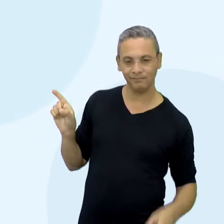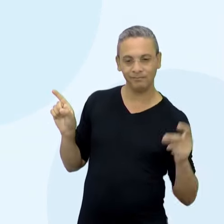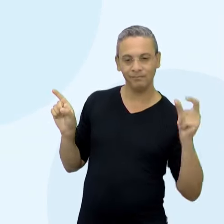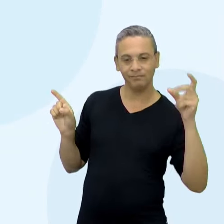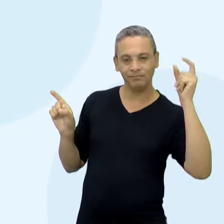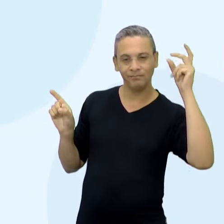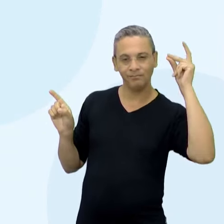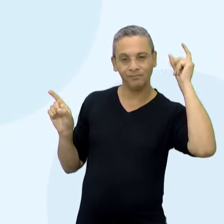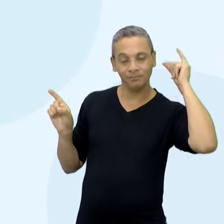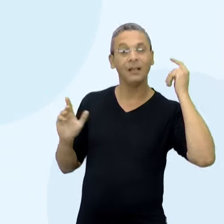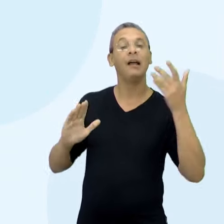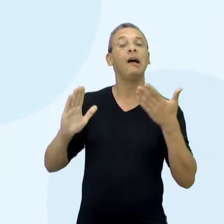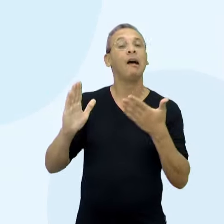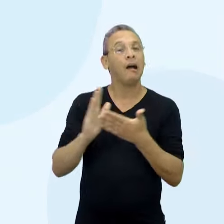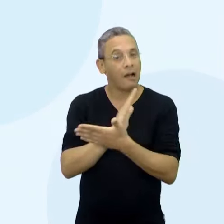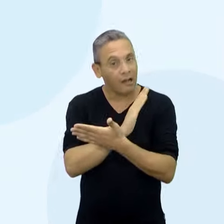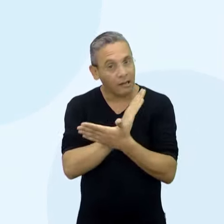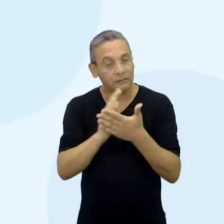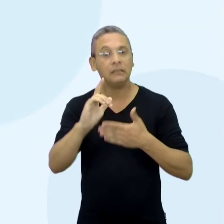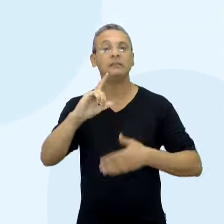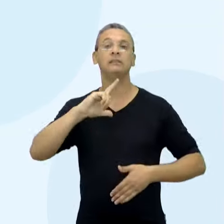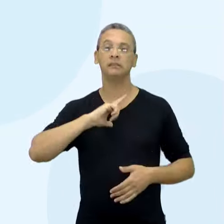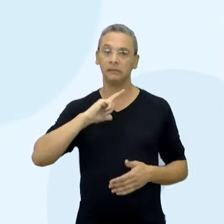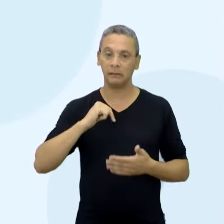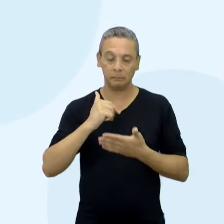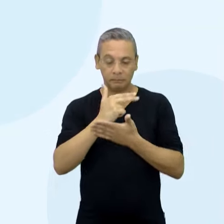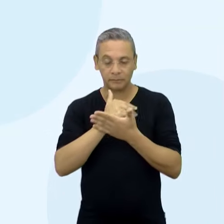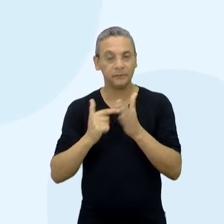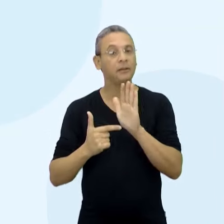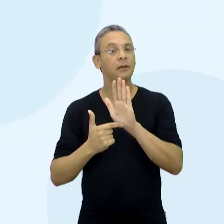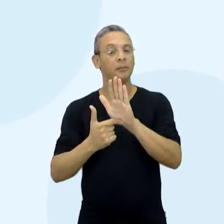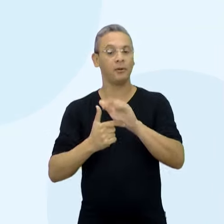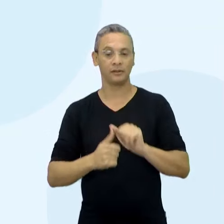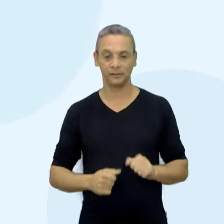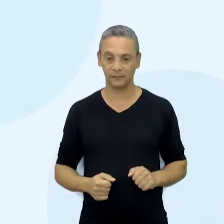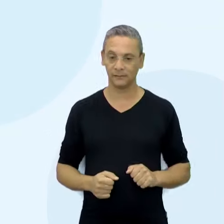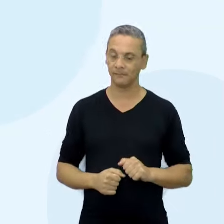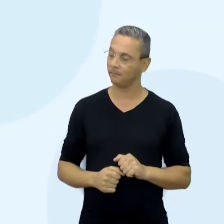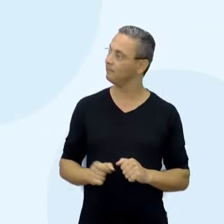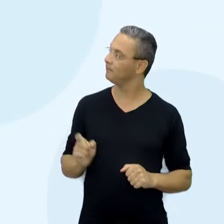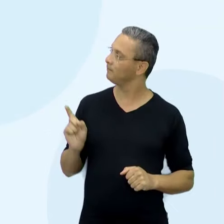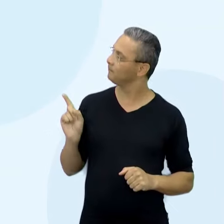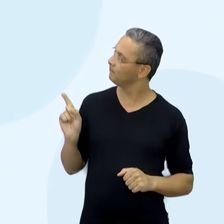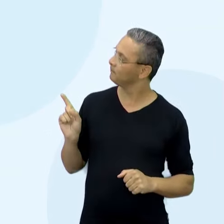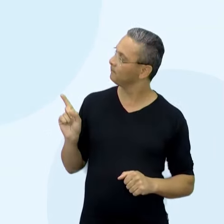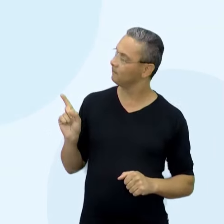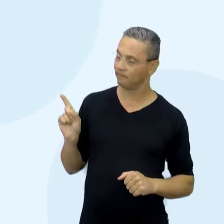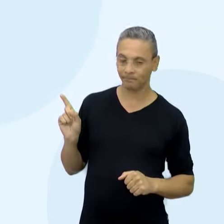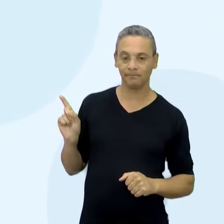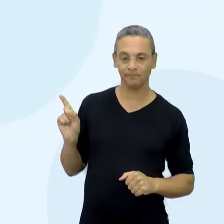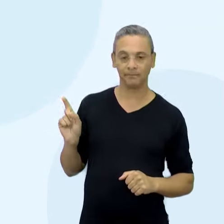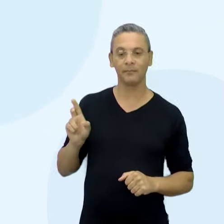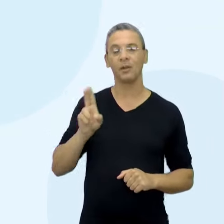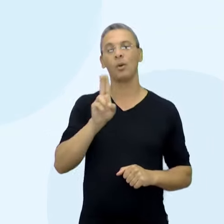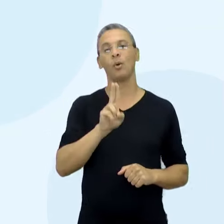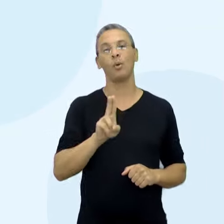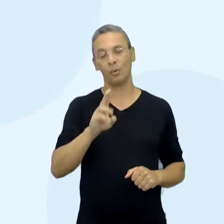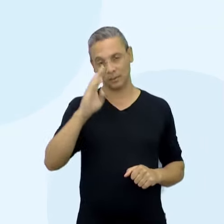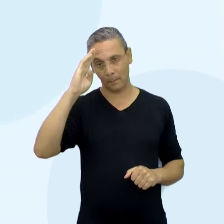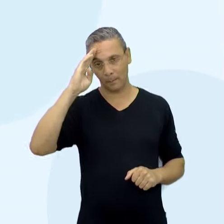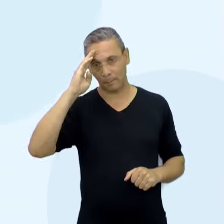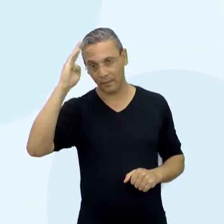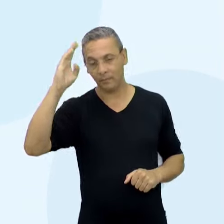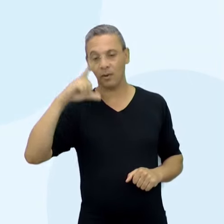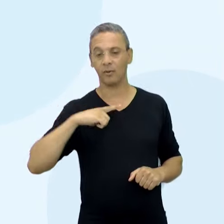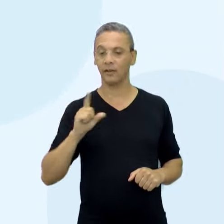às vezes aparece em alguns circuitos elétricos. O mais convencional e o que a gente tem usado com